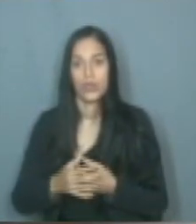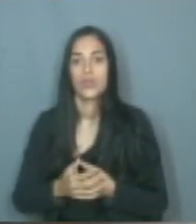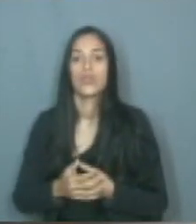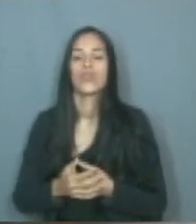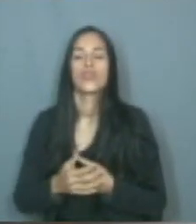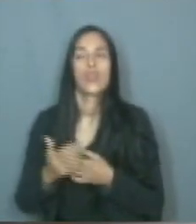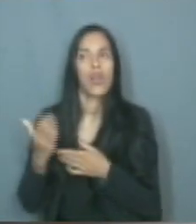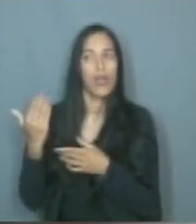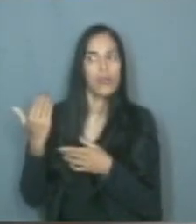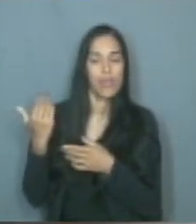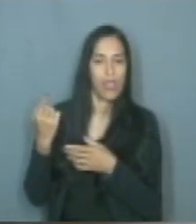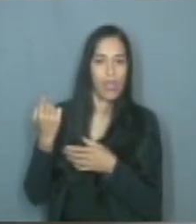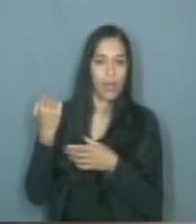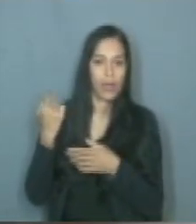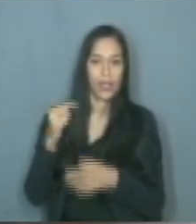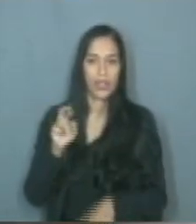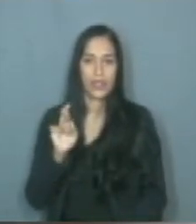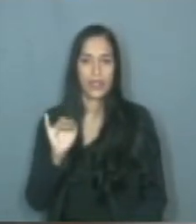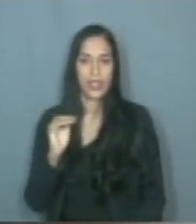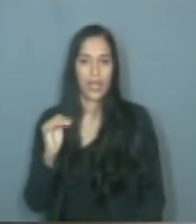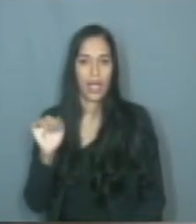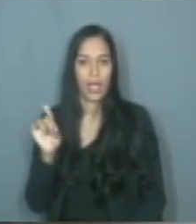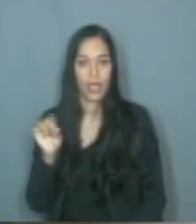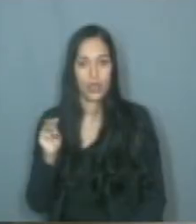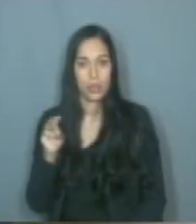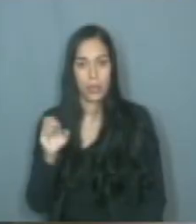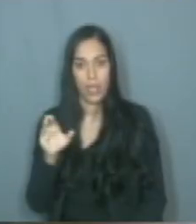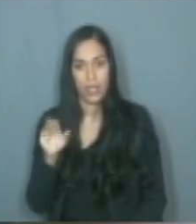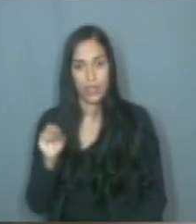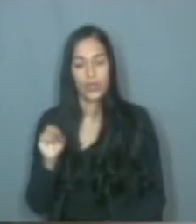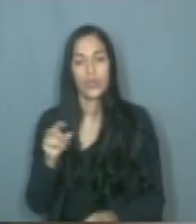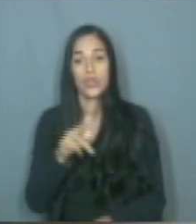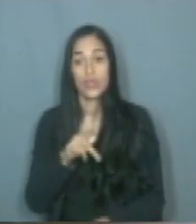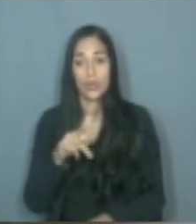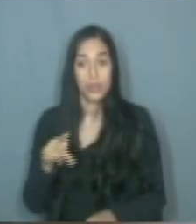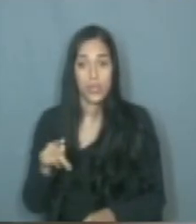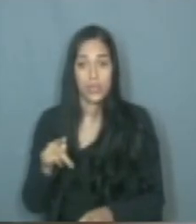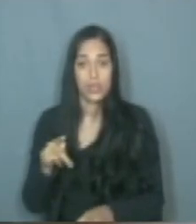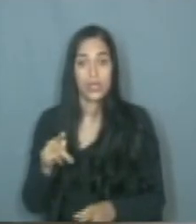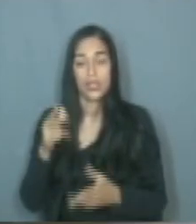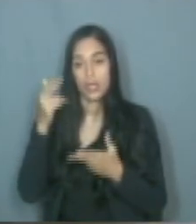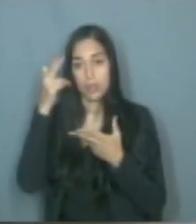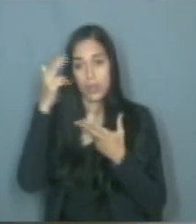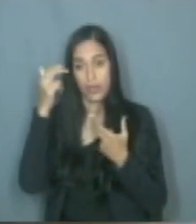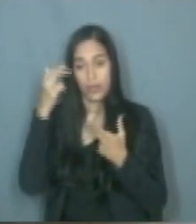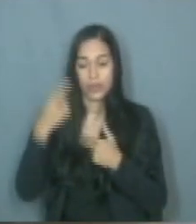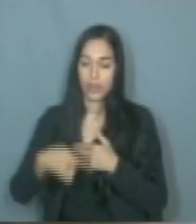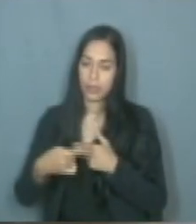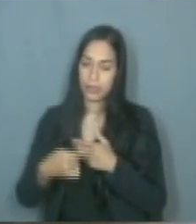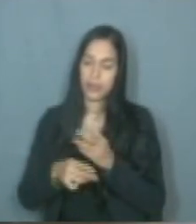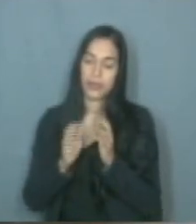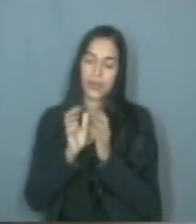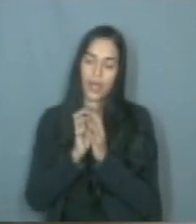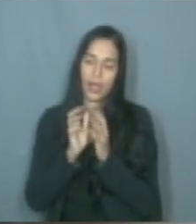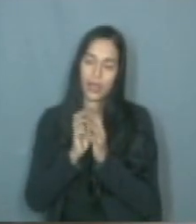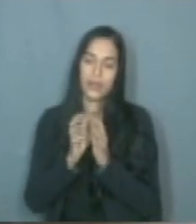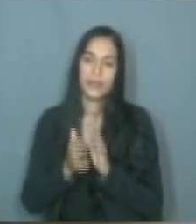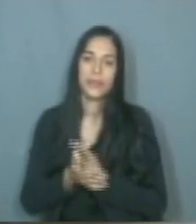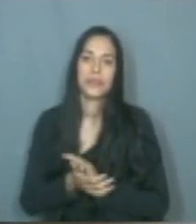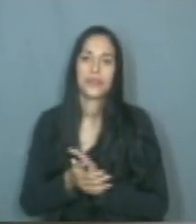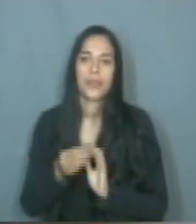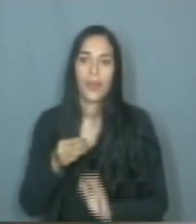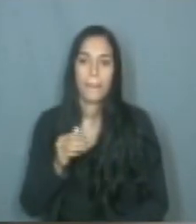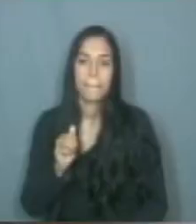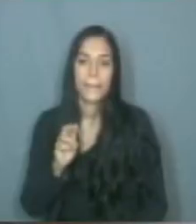da época, Ricardo Melo, e também do presidente da Fundação de Cultura da cidade do Recife,